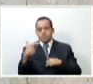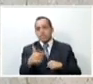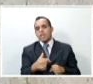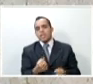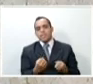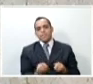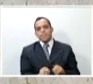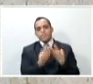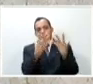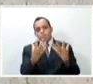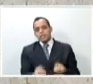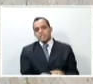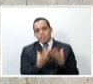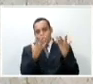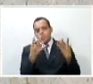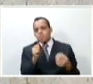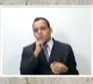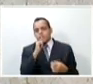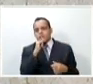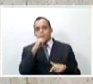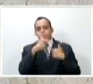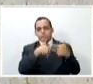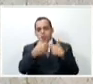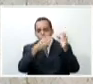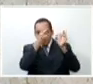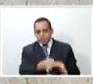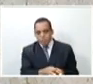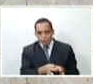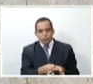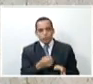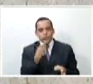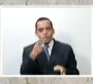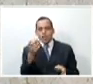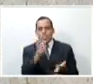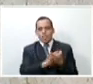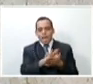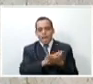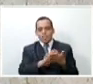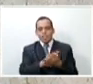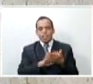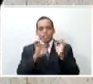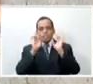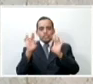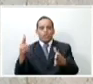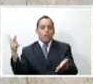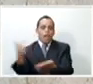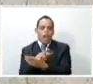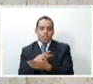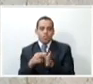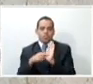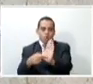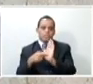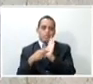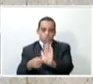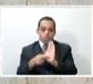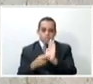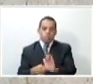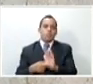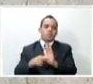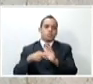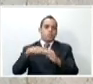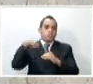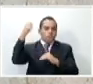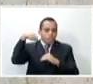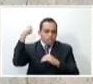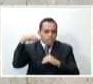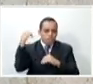seja, trabalhar certo, como a polícia sempre faz, não é notícia. Então, só se mostra coisas negativas. Vide filmes americanos, vídeos americanos que pegamos